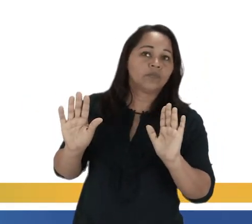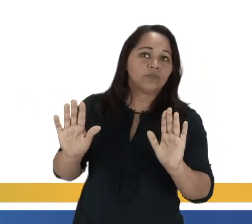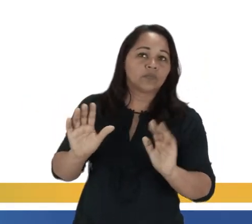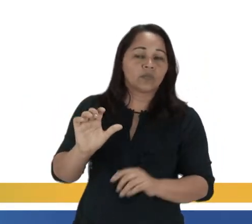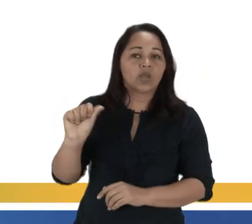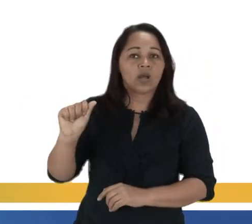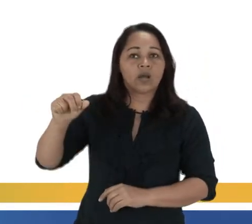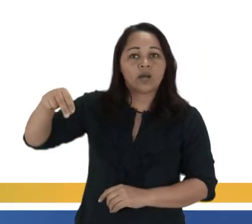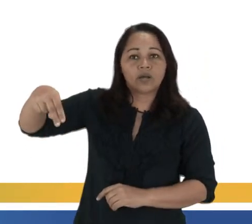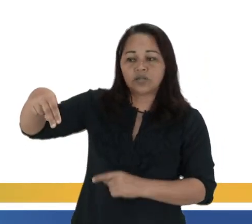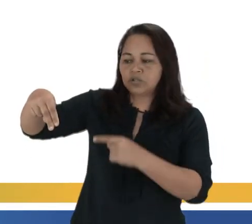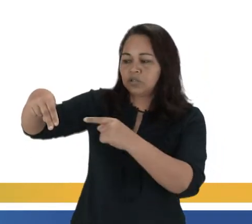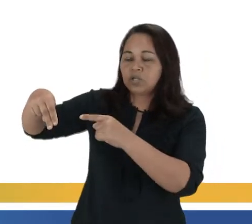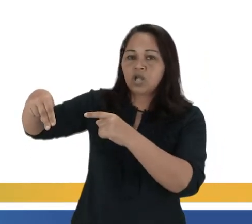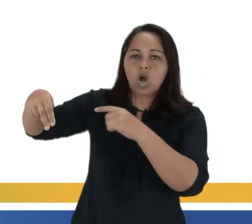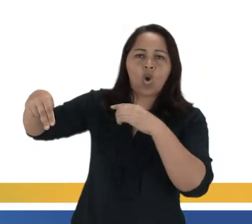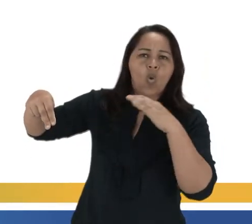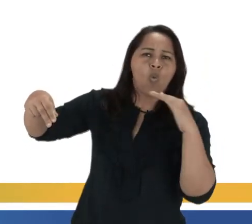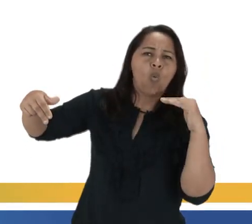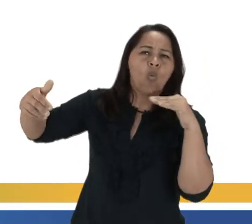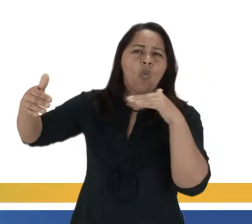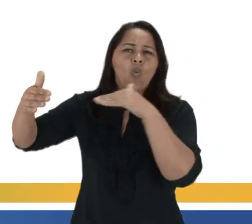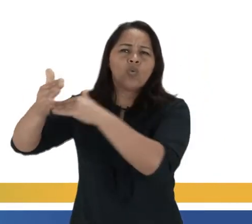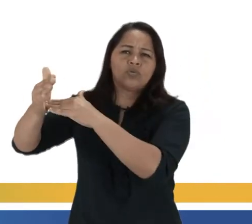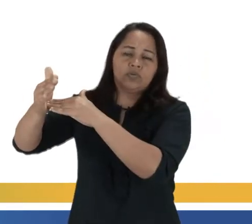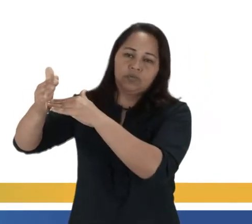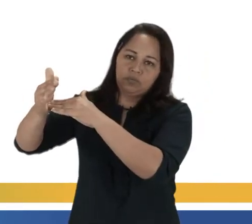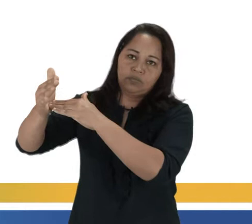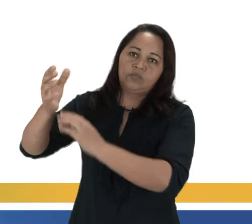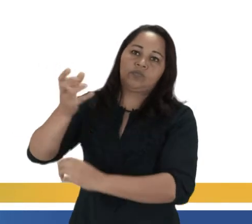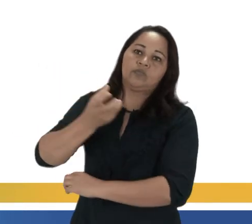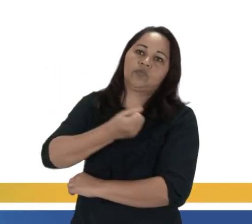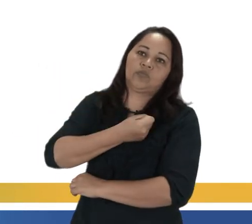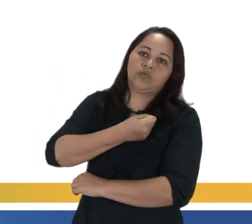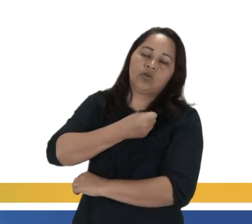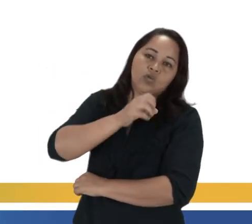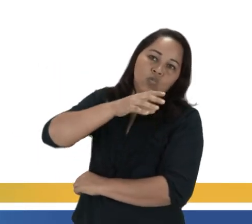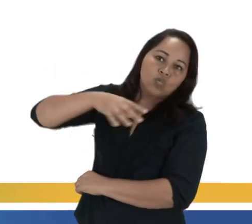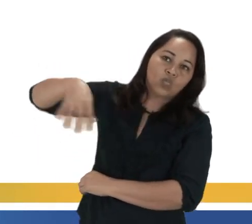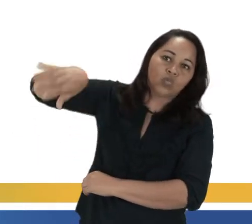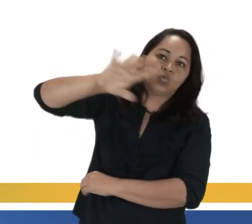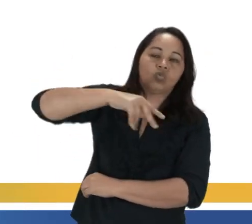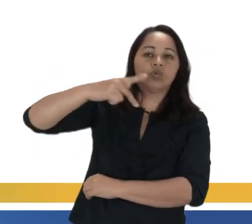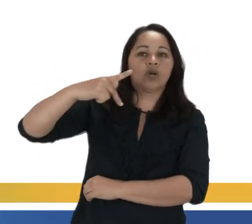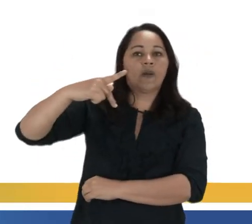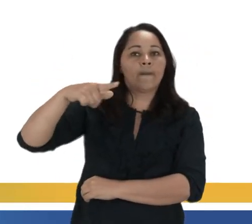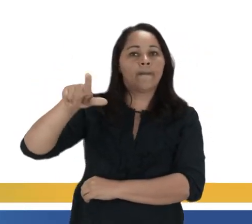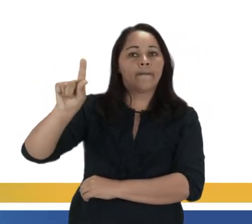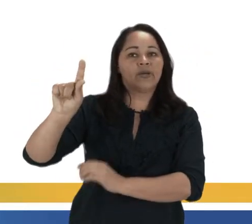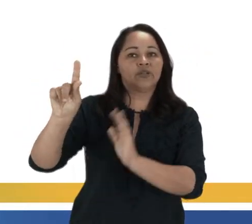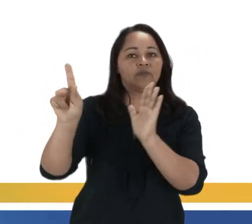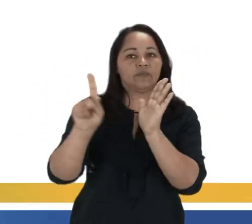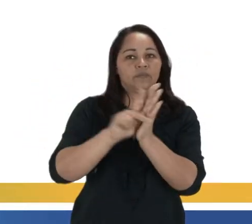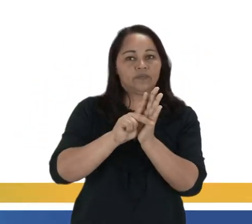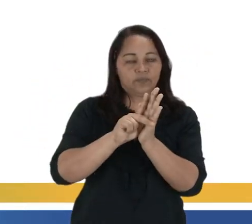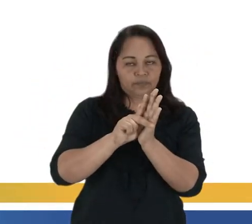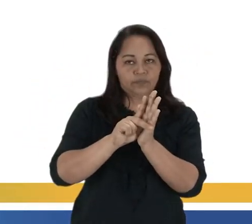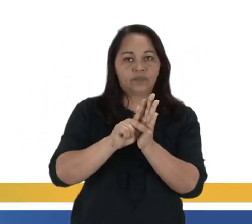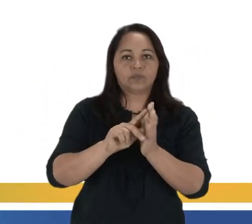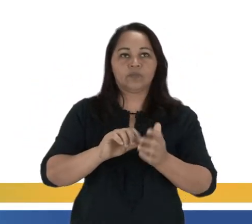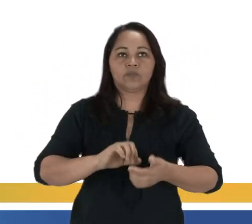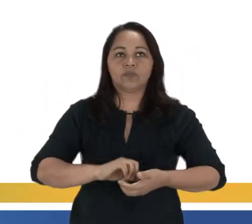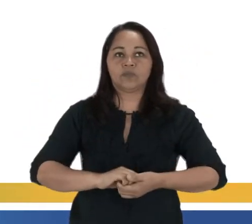como enésimo termo, ou seja, é o termo geral de uma sequência, no caso da nossa